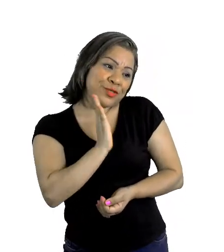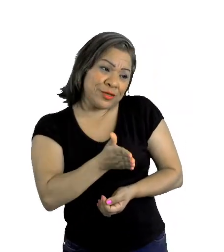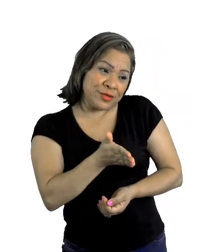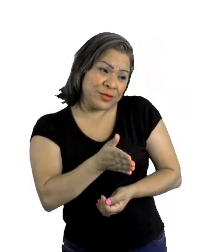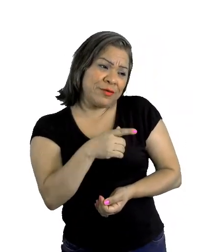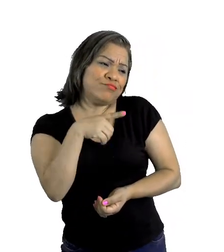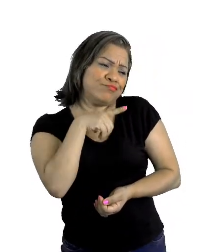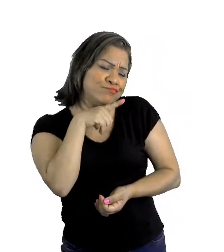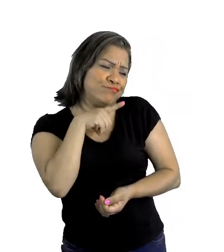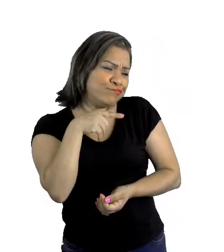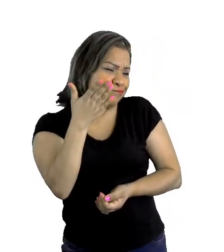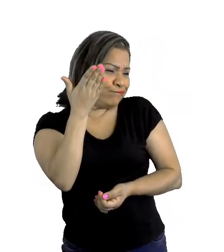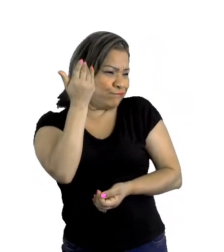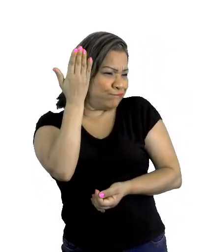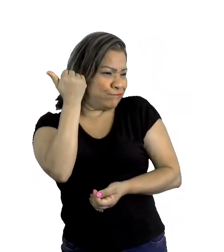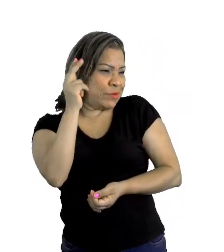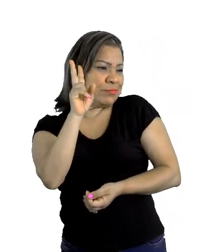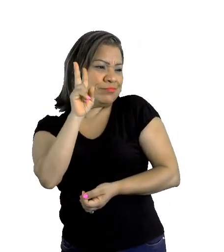tinha visto